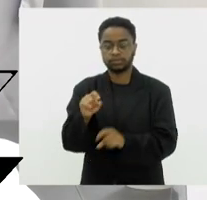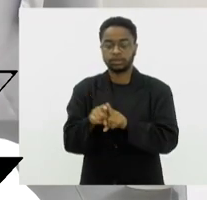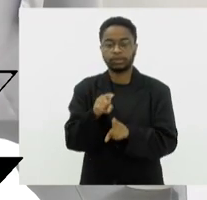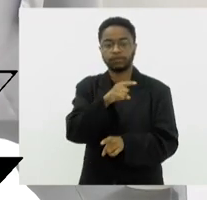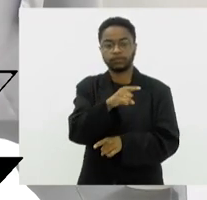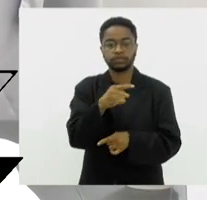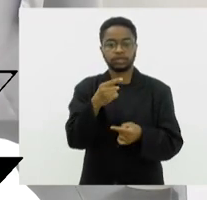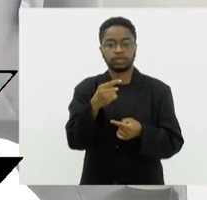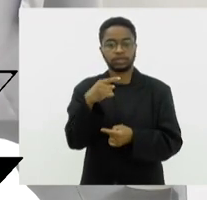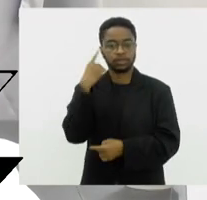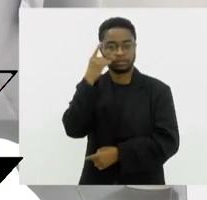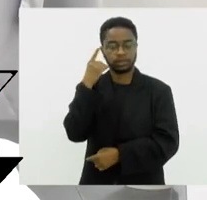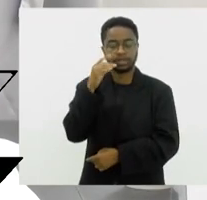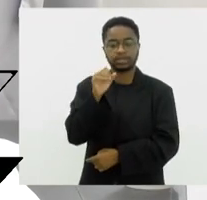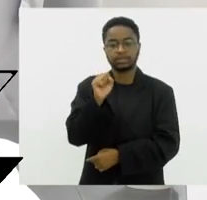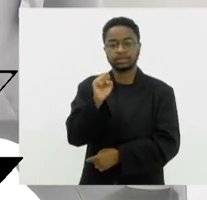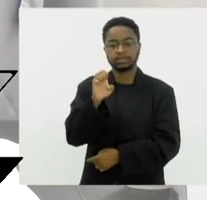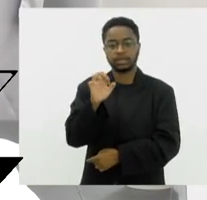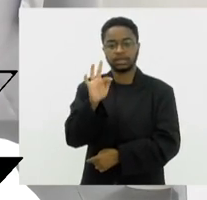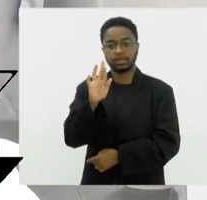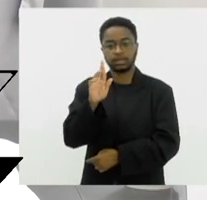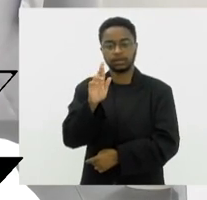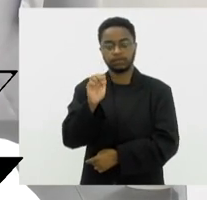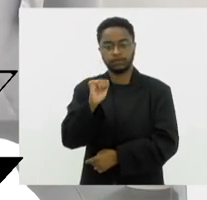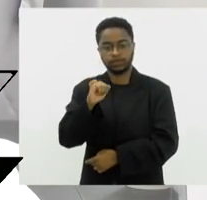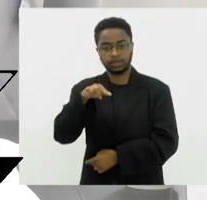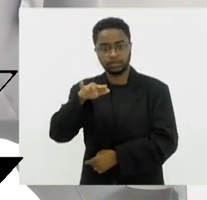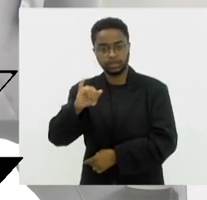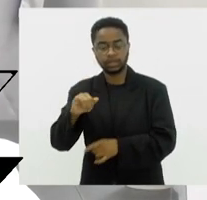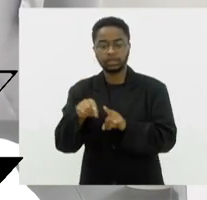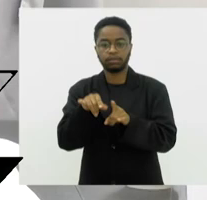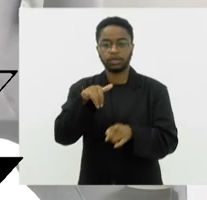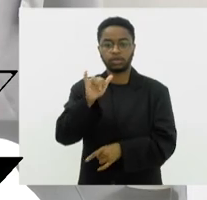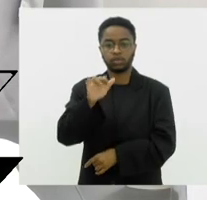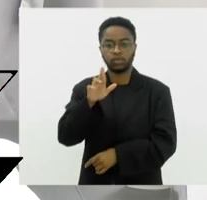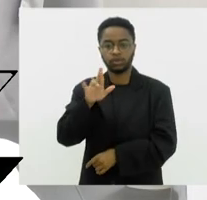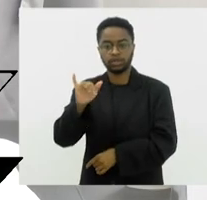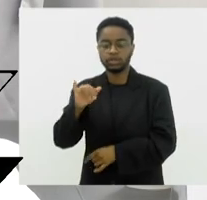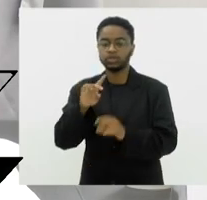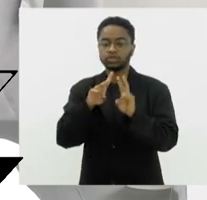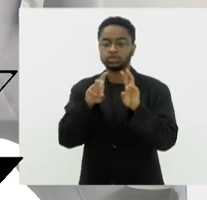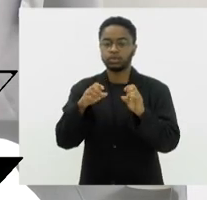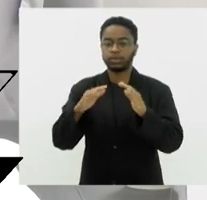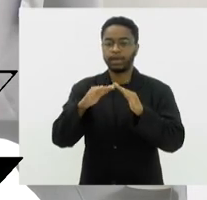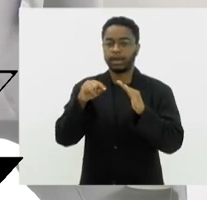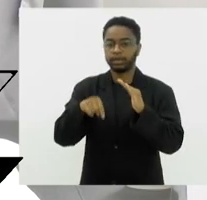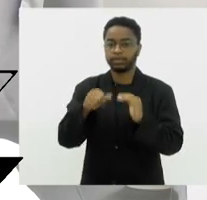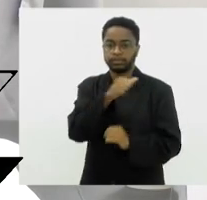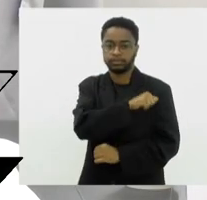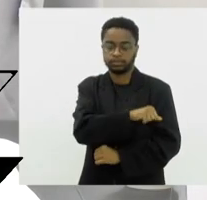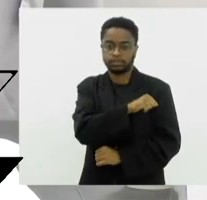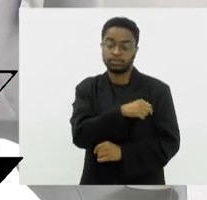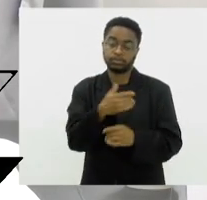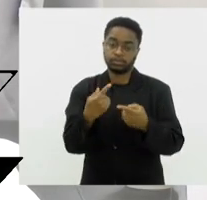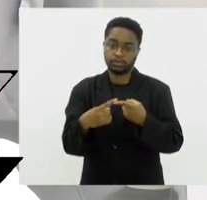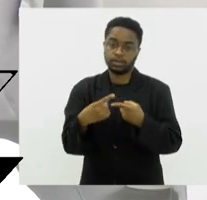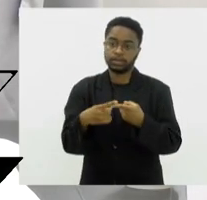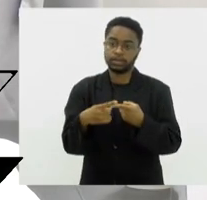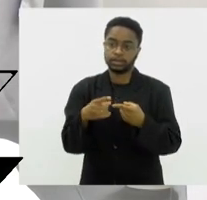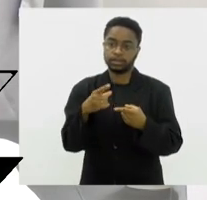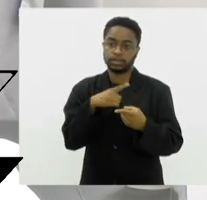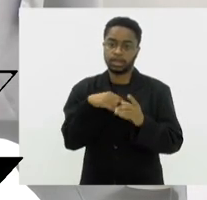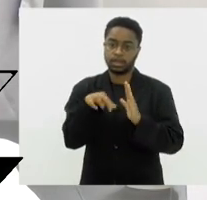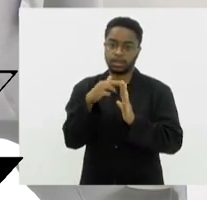Excelência, deputado Serafim, deputado Yuri também, que é a questão da habitação no Rio de Janeiro. Então, todo o processo de regularização fundiária,